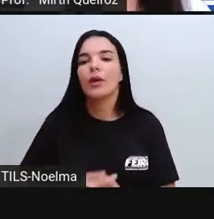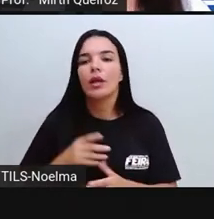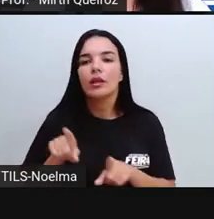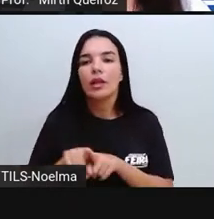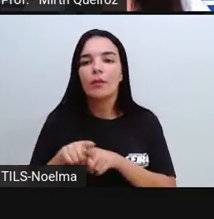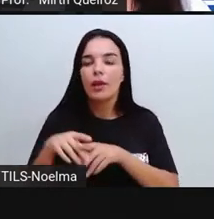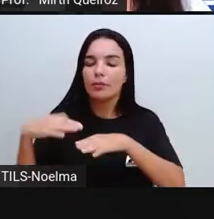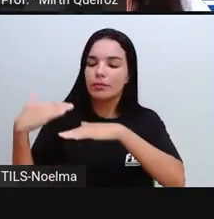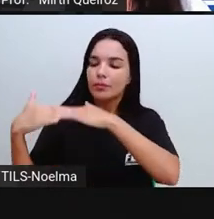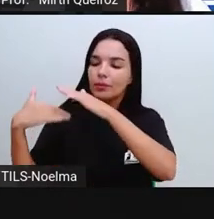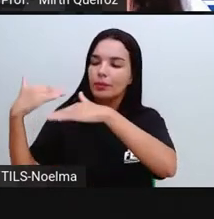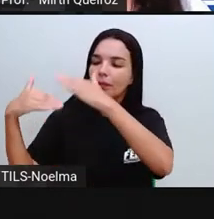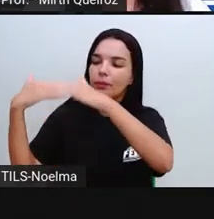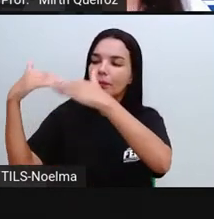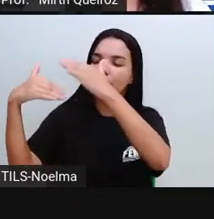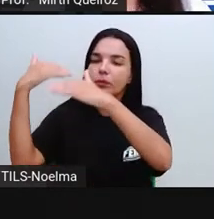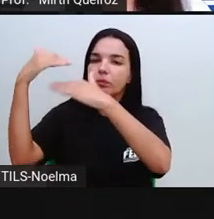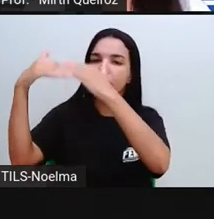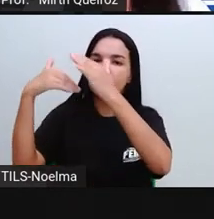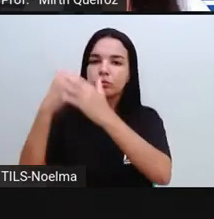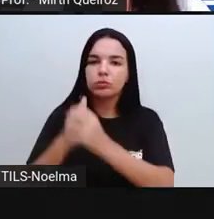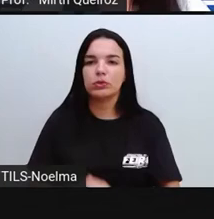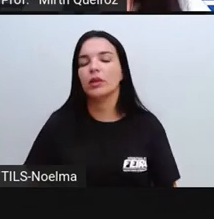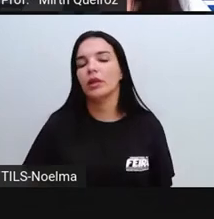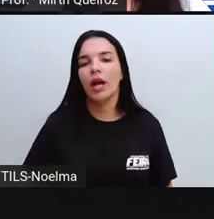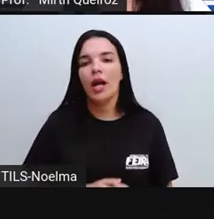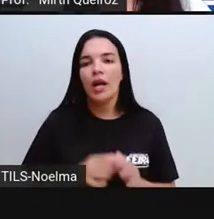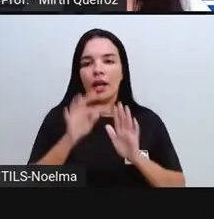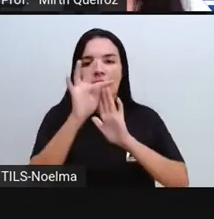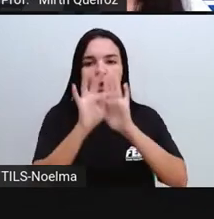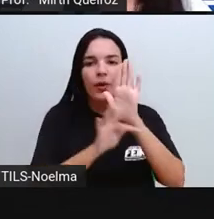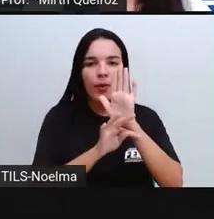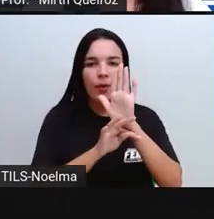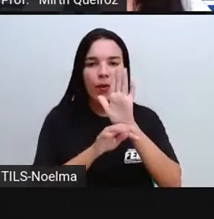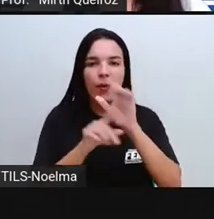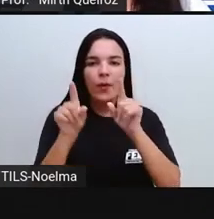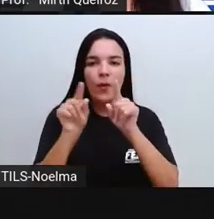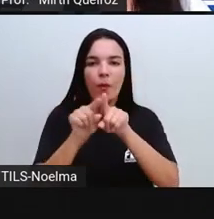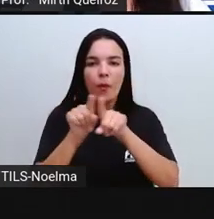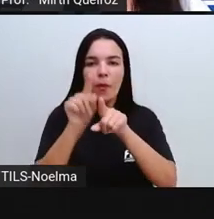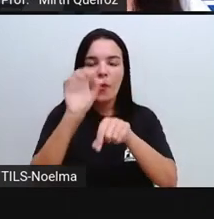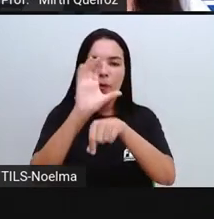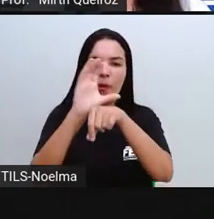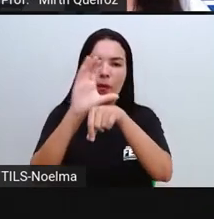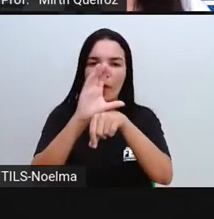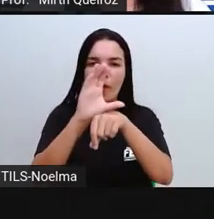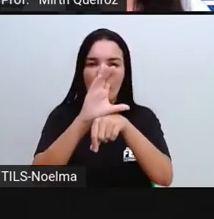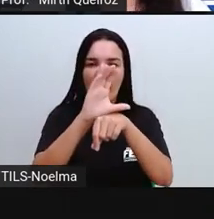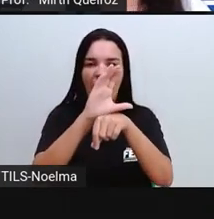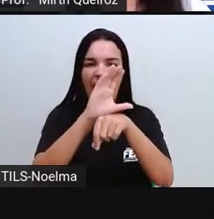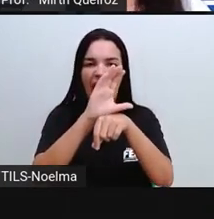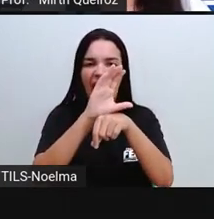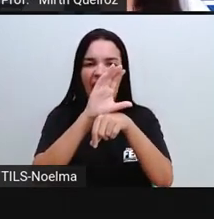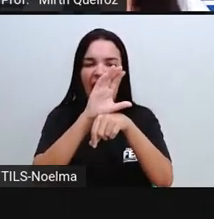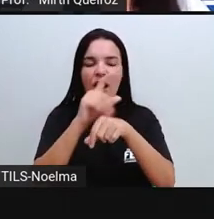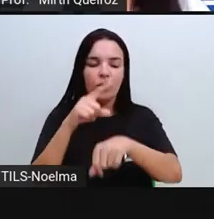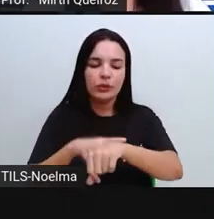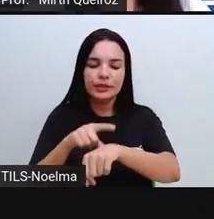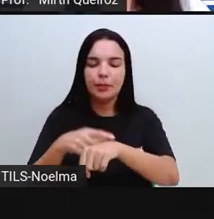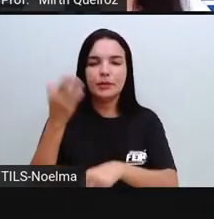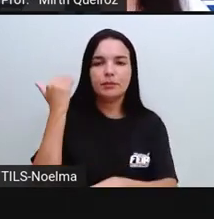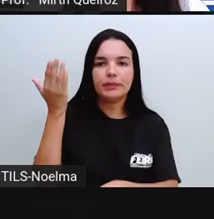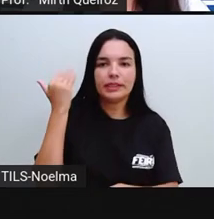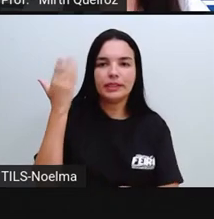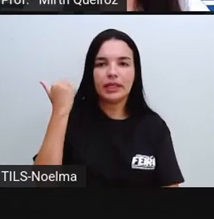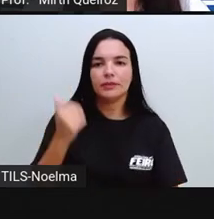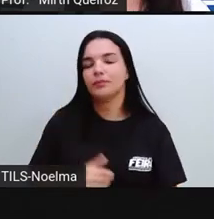local, relato, marca de progressão da narrativa. E de cinza nós vamos ter aí o pretérito perfeito, os verbos